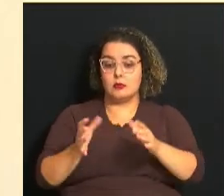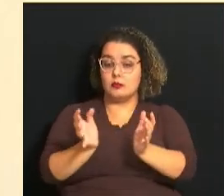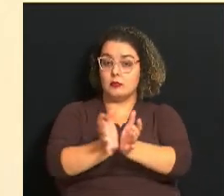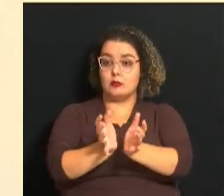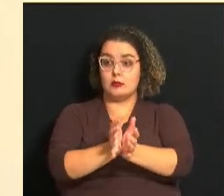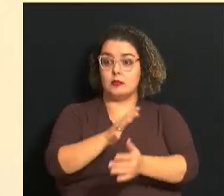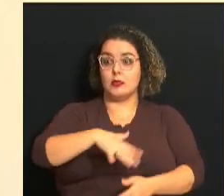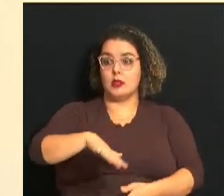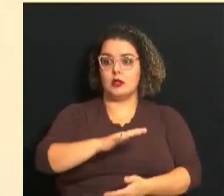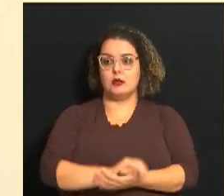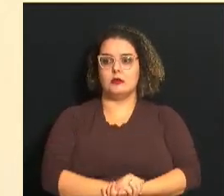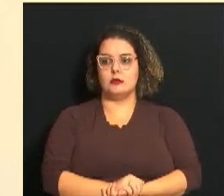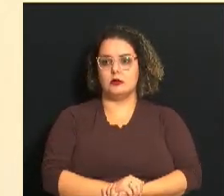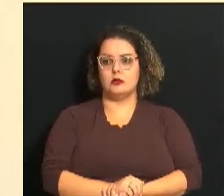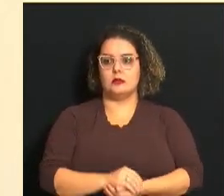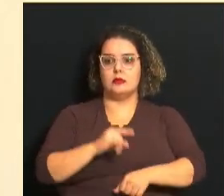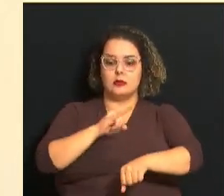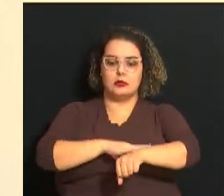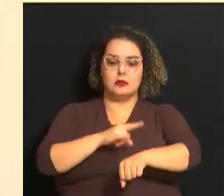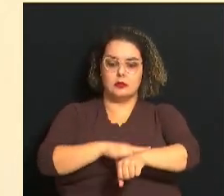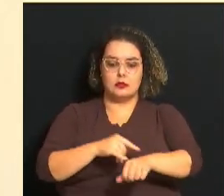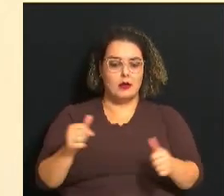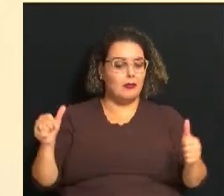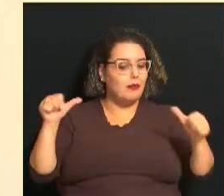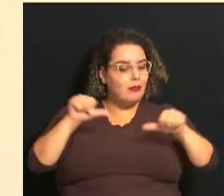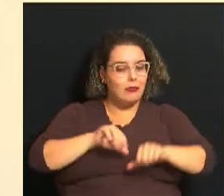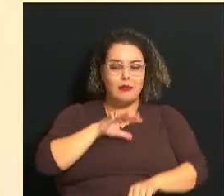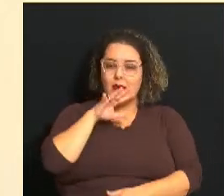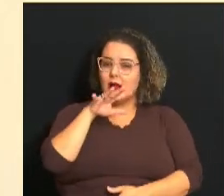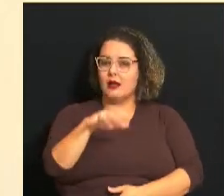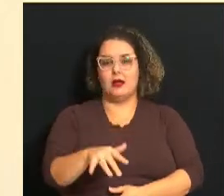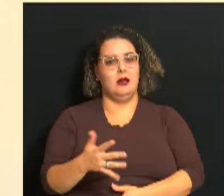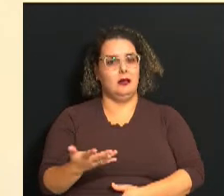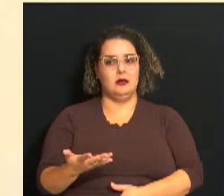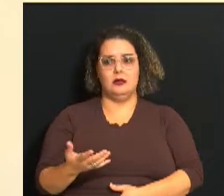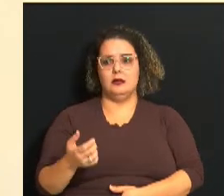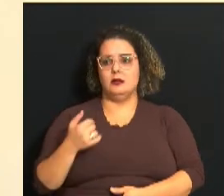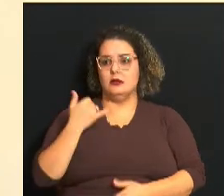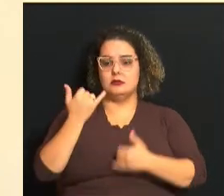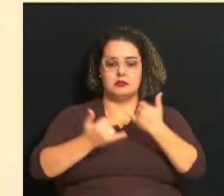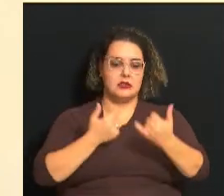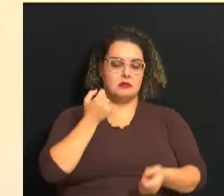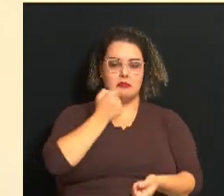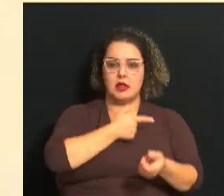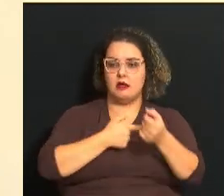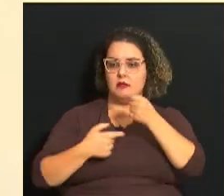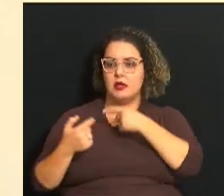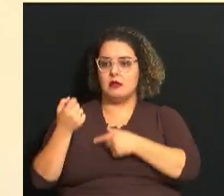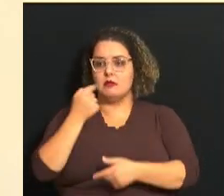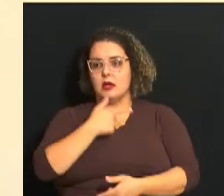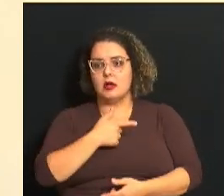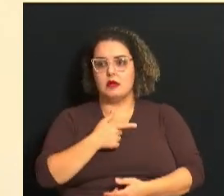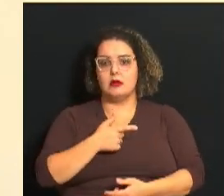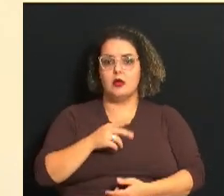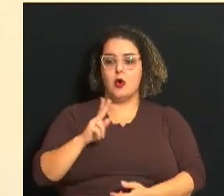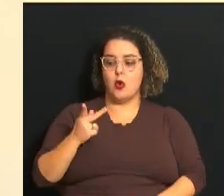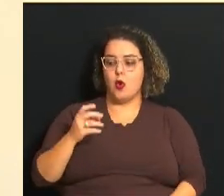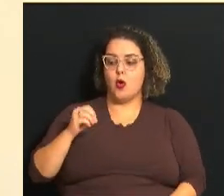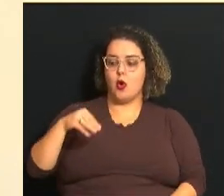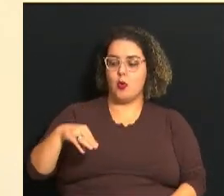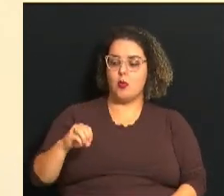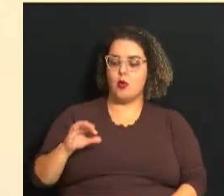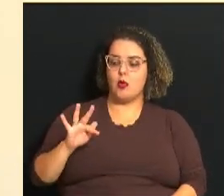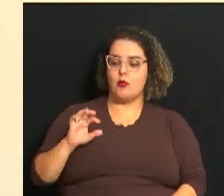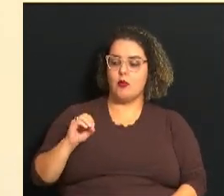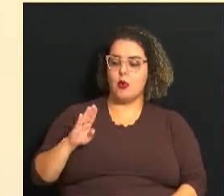no vestiário a coisa pior ainda E aí as brincadeiras as piadas É principalmente as questões homofóbicas por conta